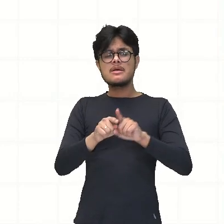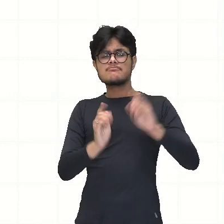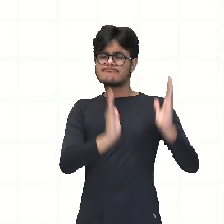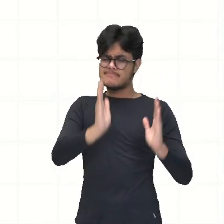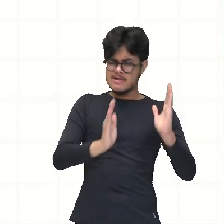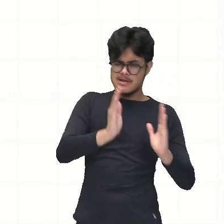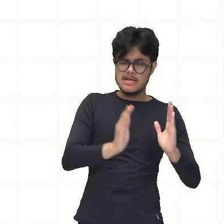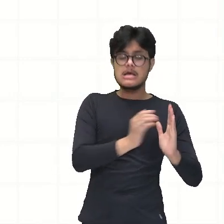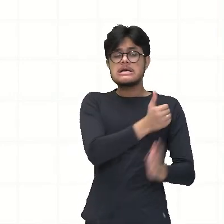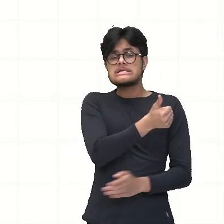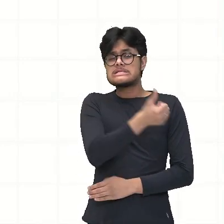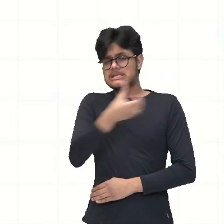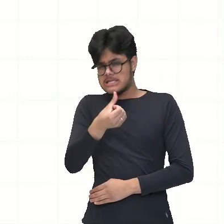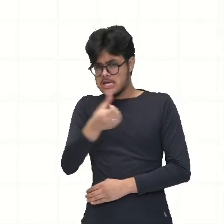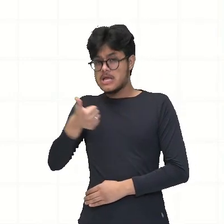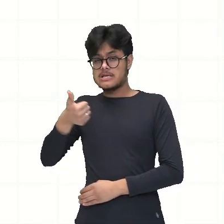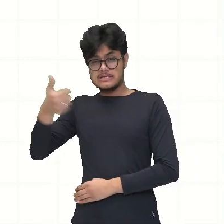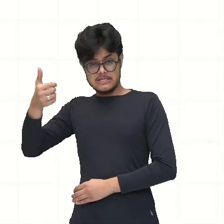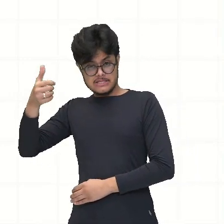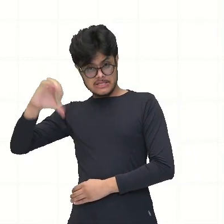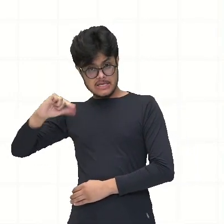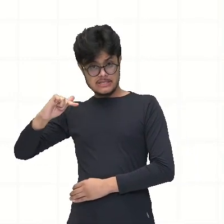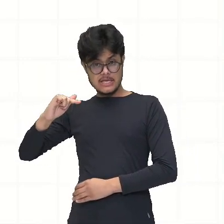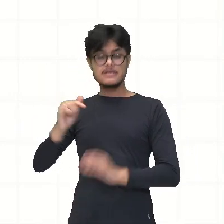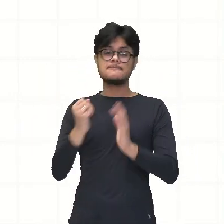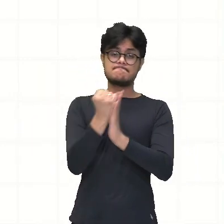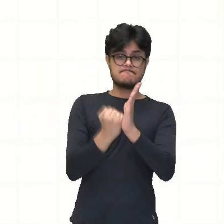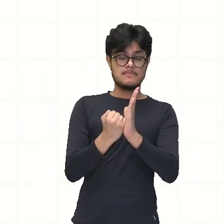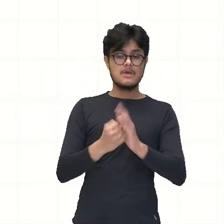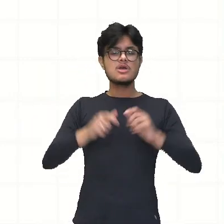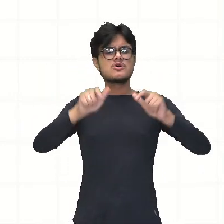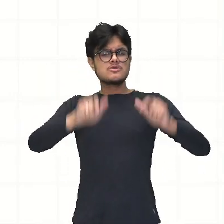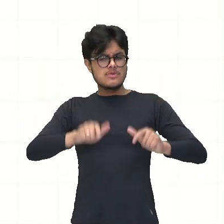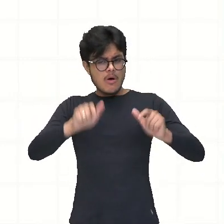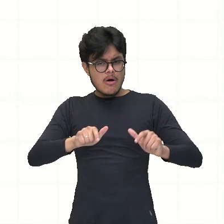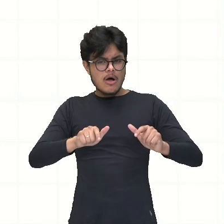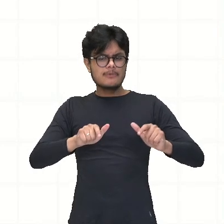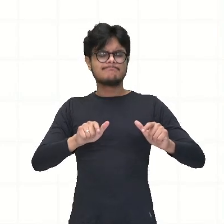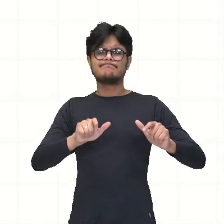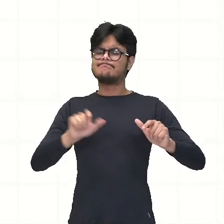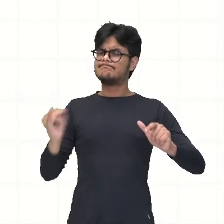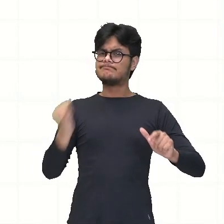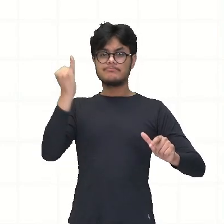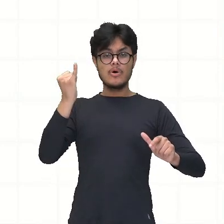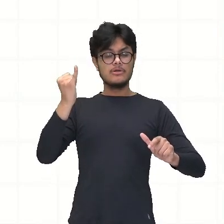XVII. E aí nós temos duas regiões, né, duas